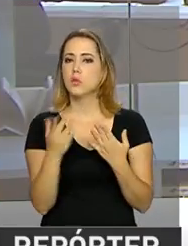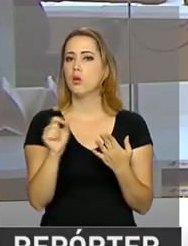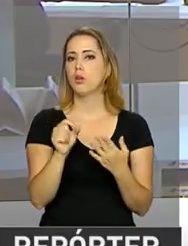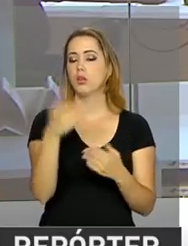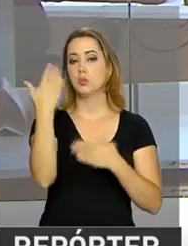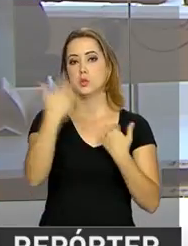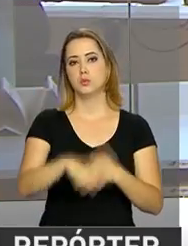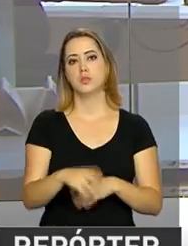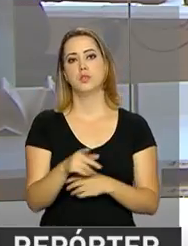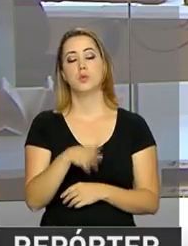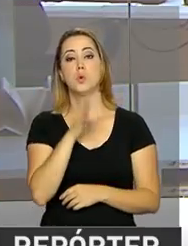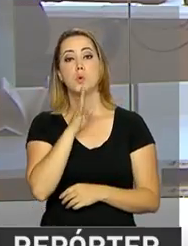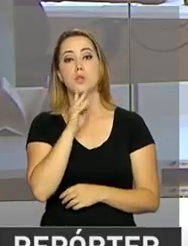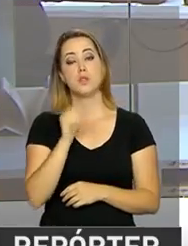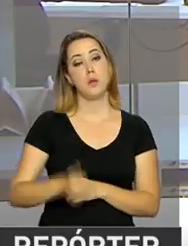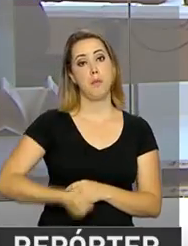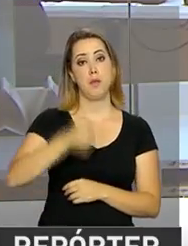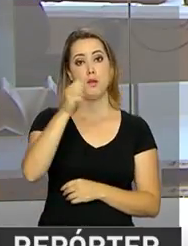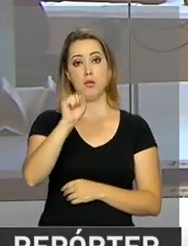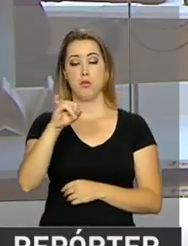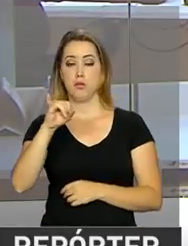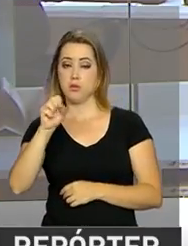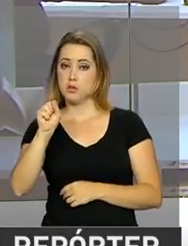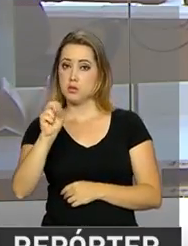informações basta acessar